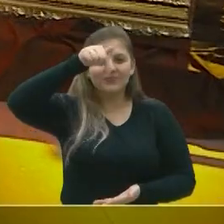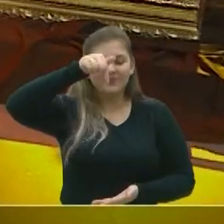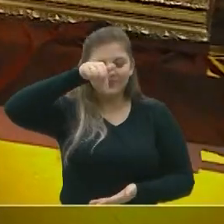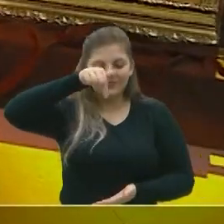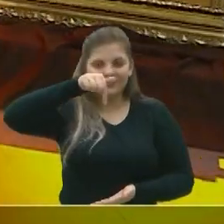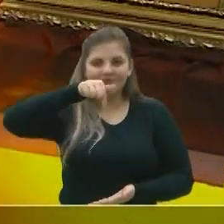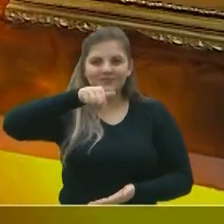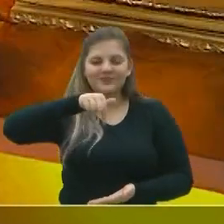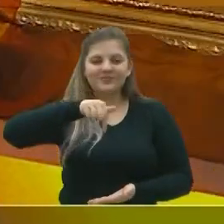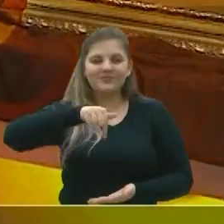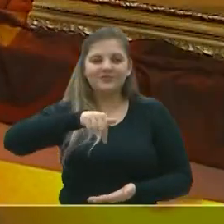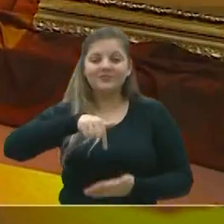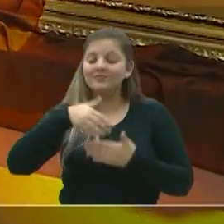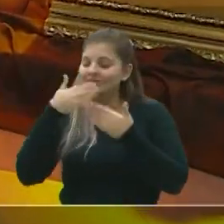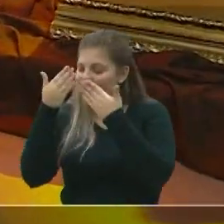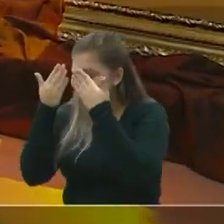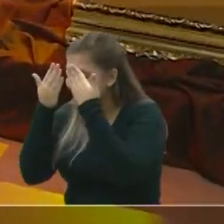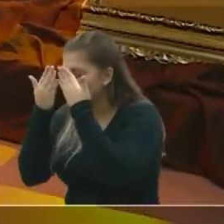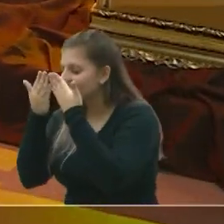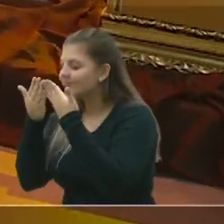aqui.